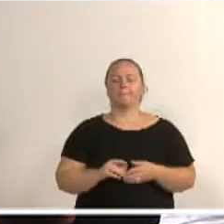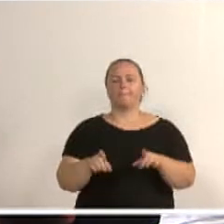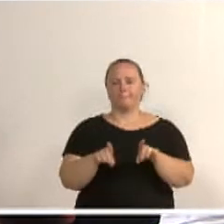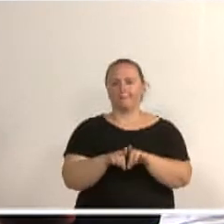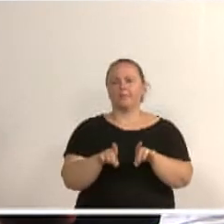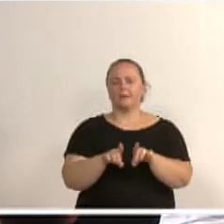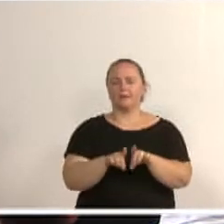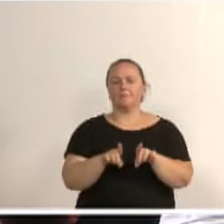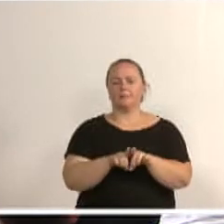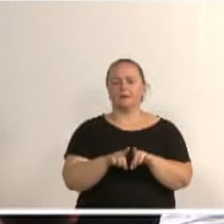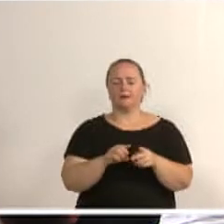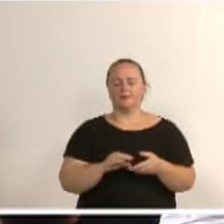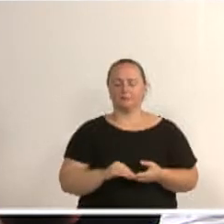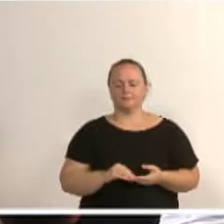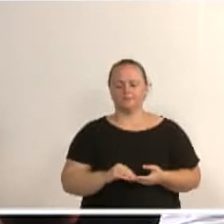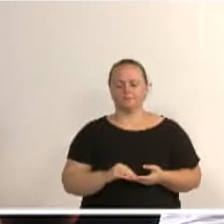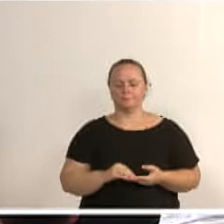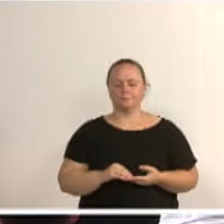para...